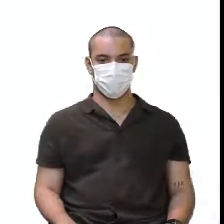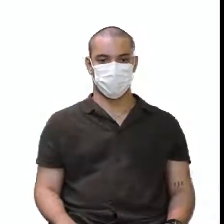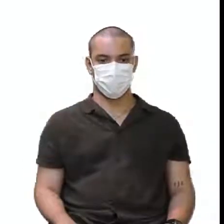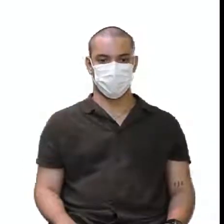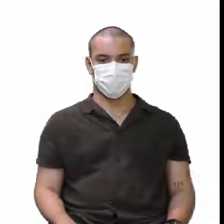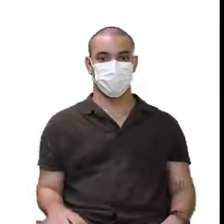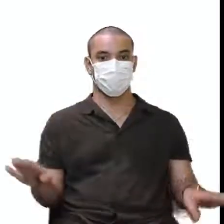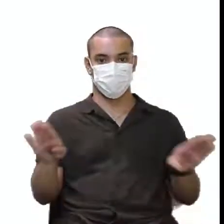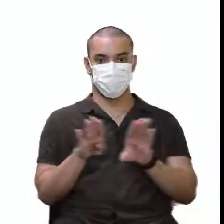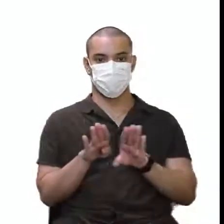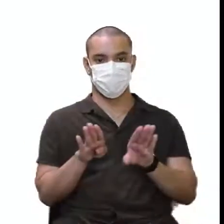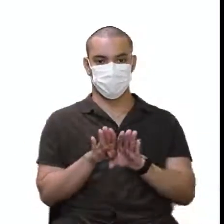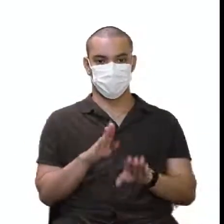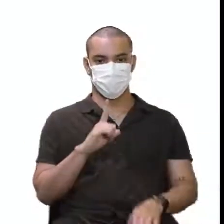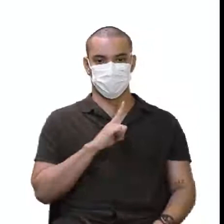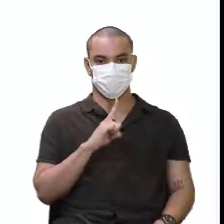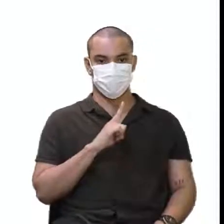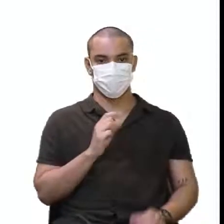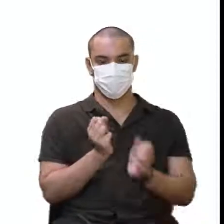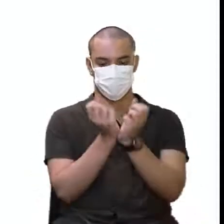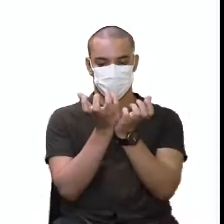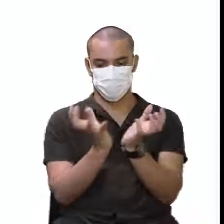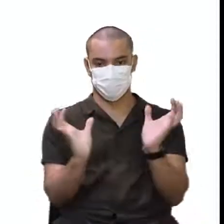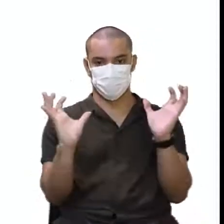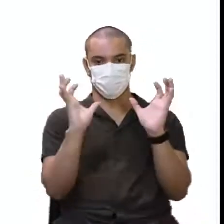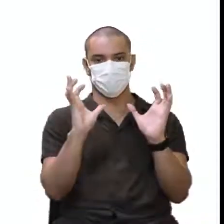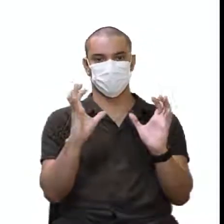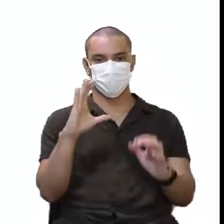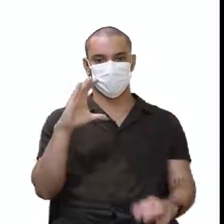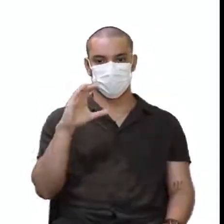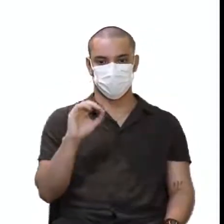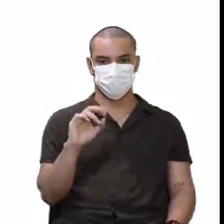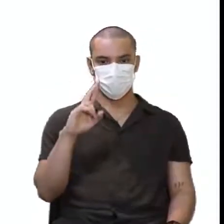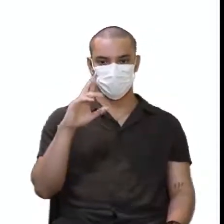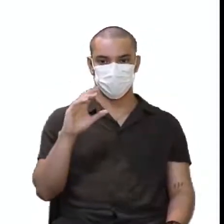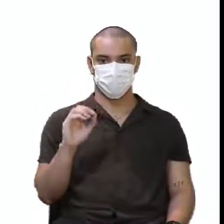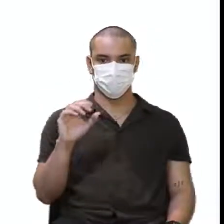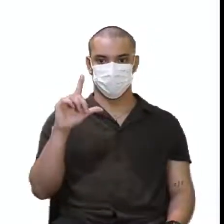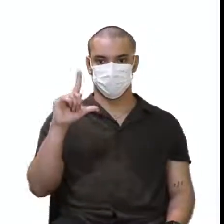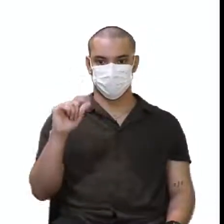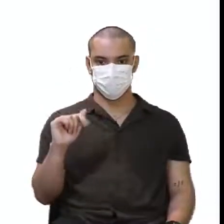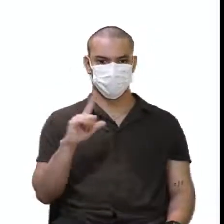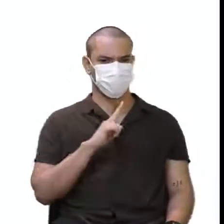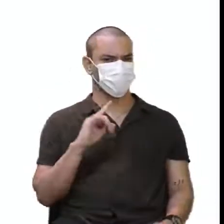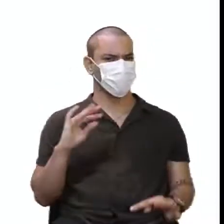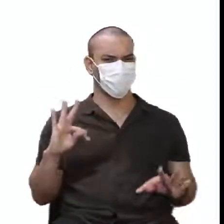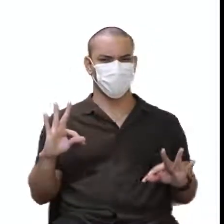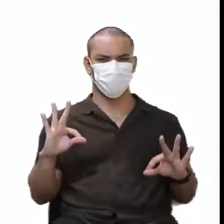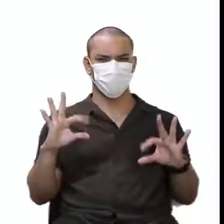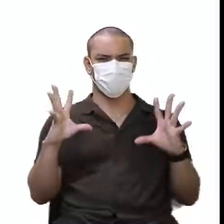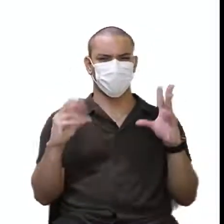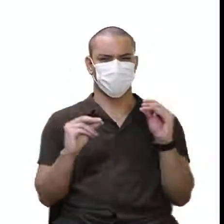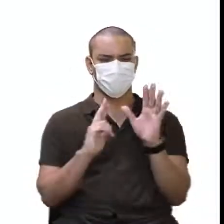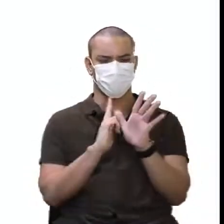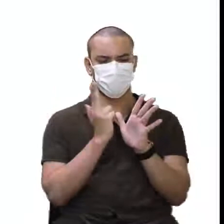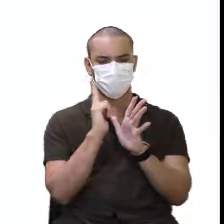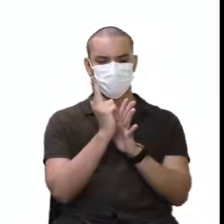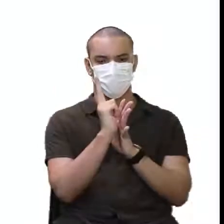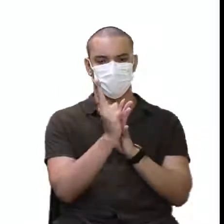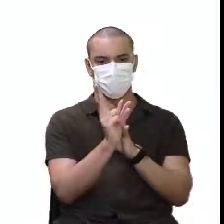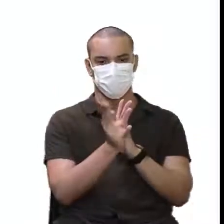E a gente vai ter a corola, que vai ser toda essa parte aqui com